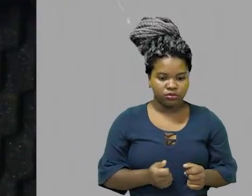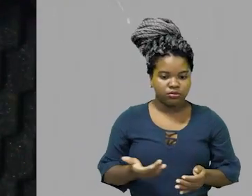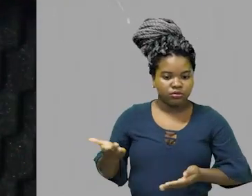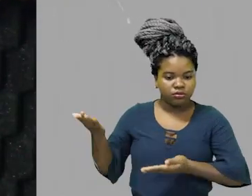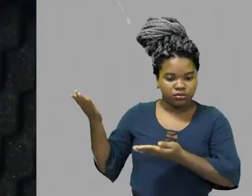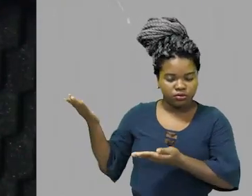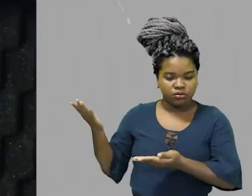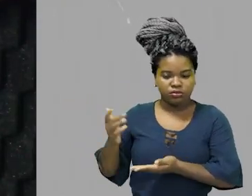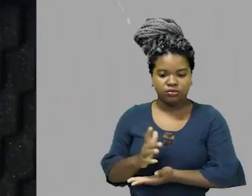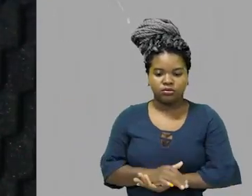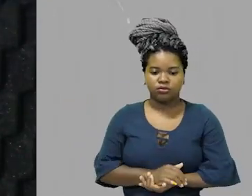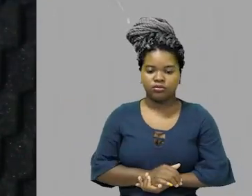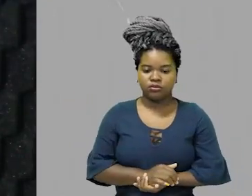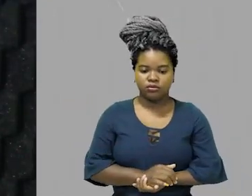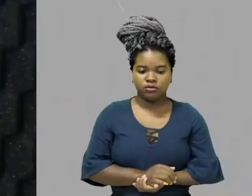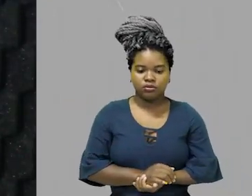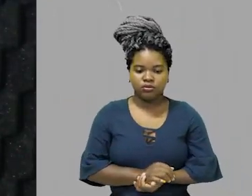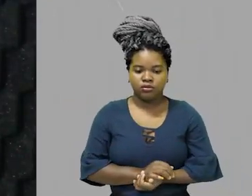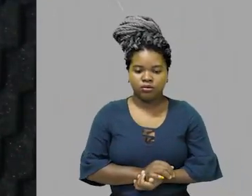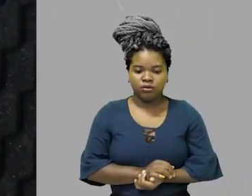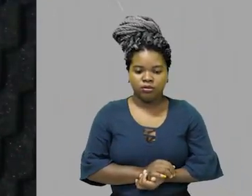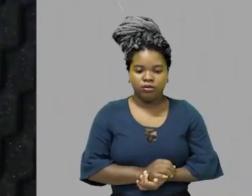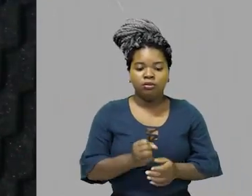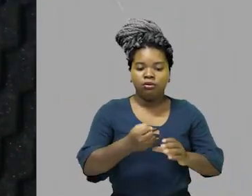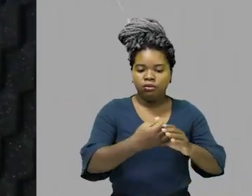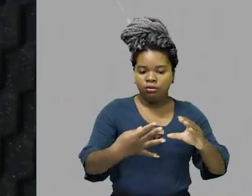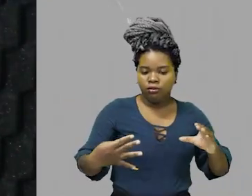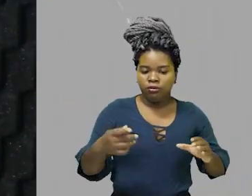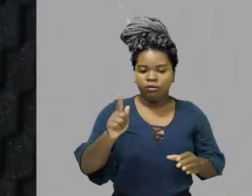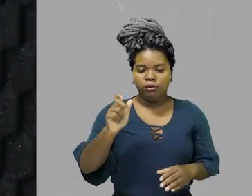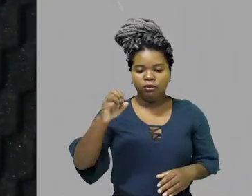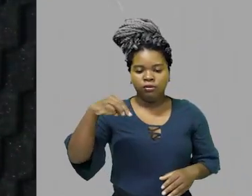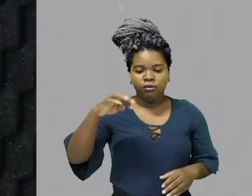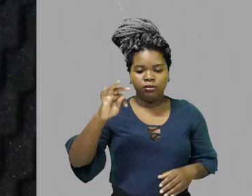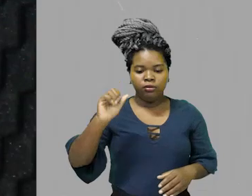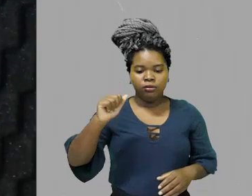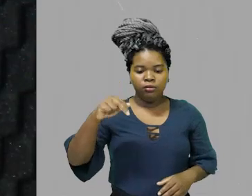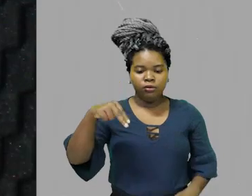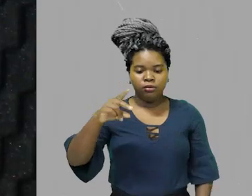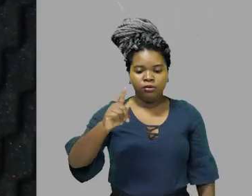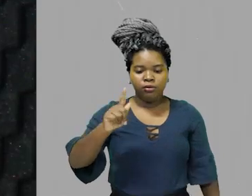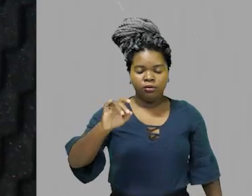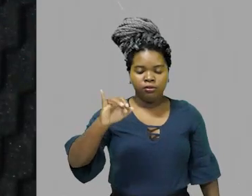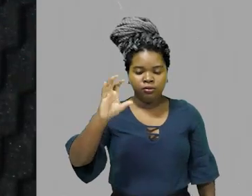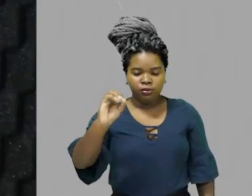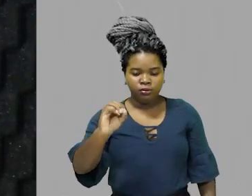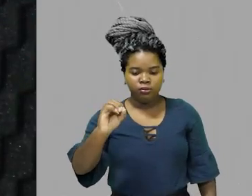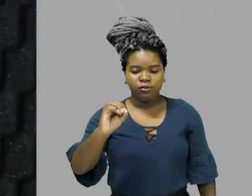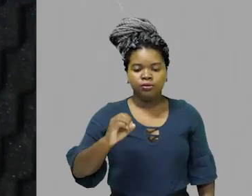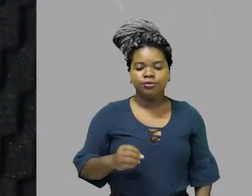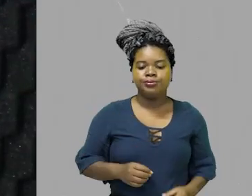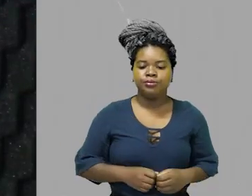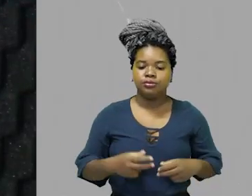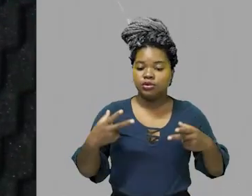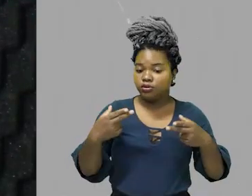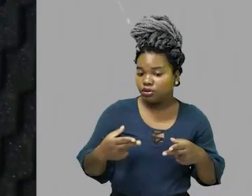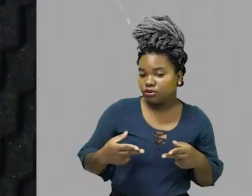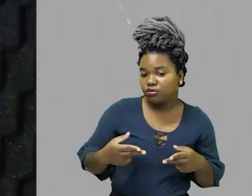células estéreis. É uma característica que tanto as briófitas como as